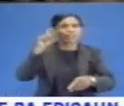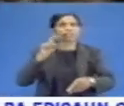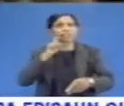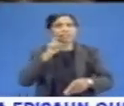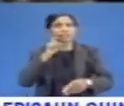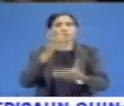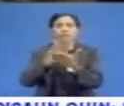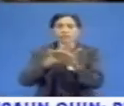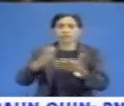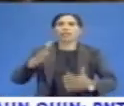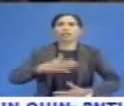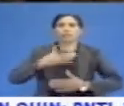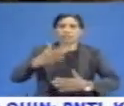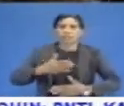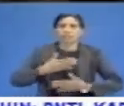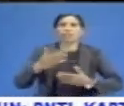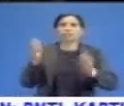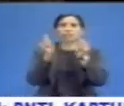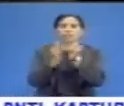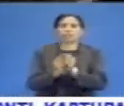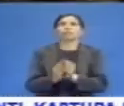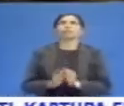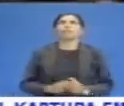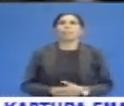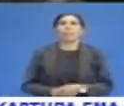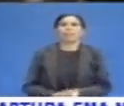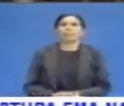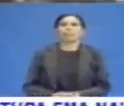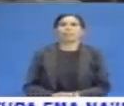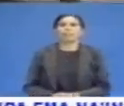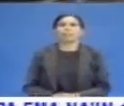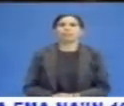no faik solo ba malu. Miguel Faluchai ba RTTL.